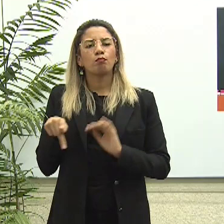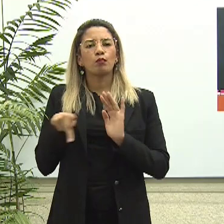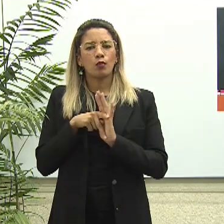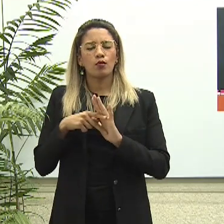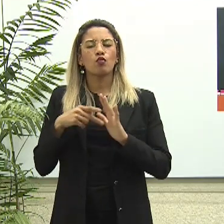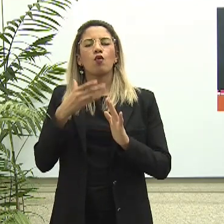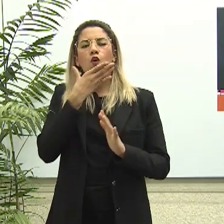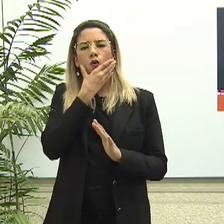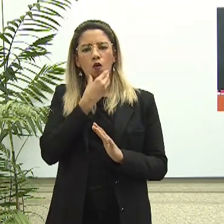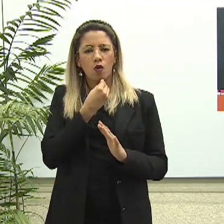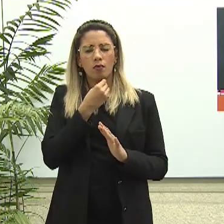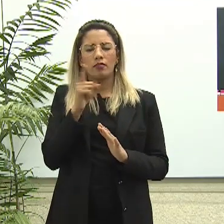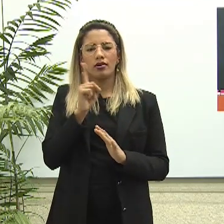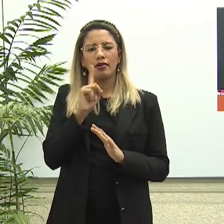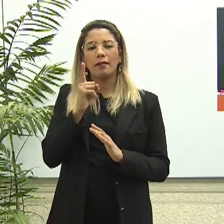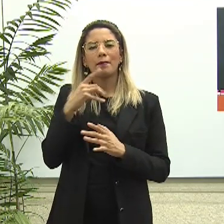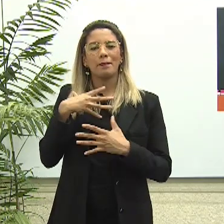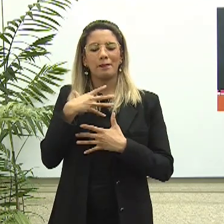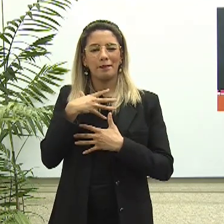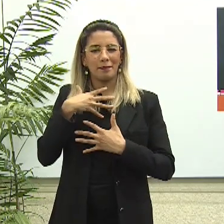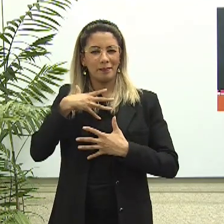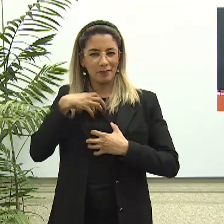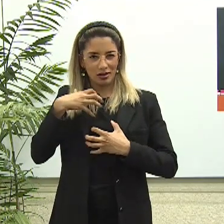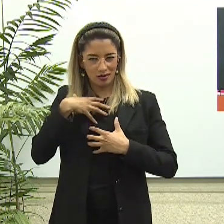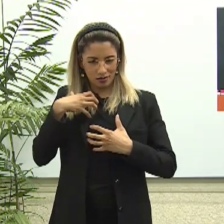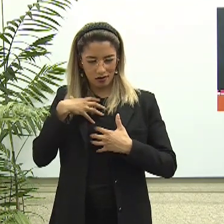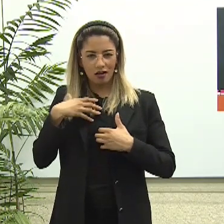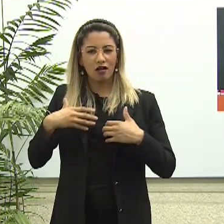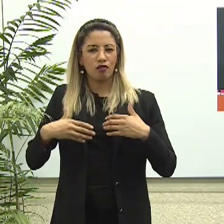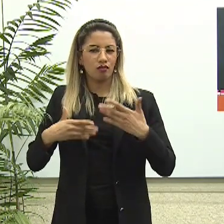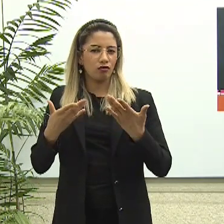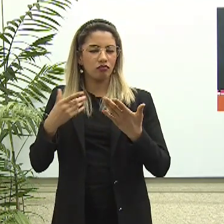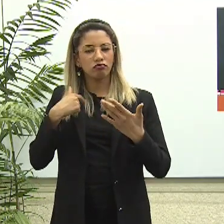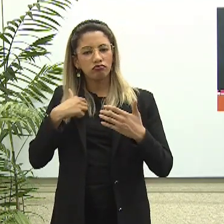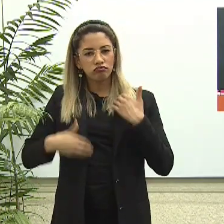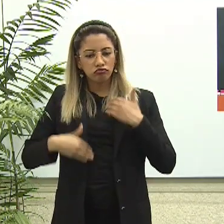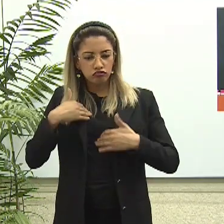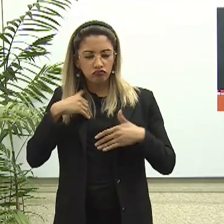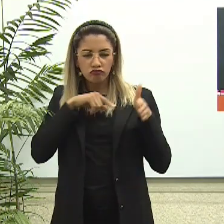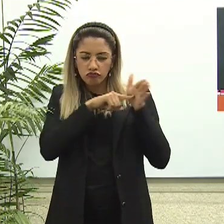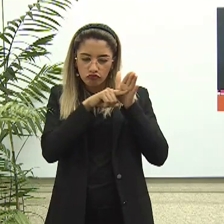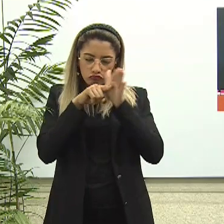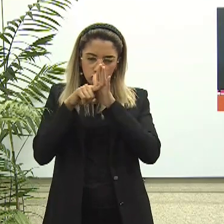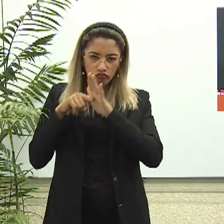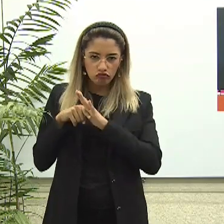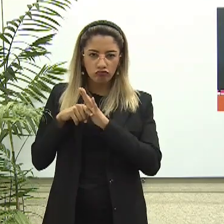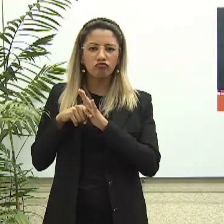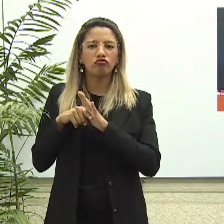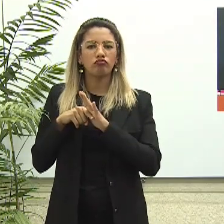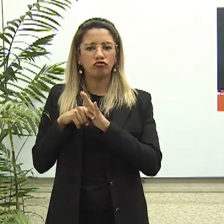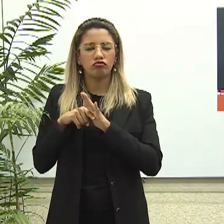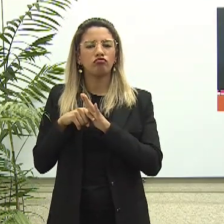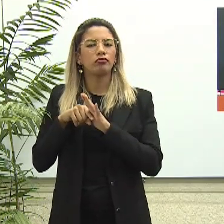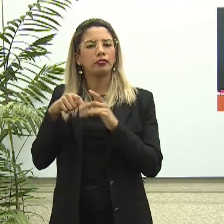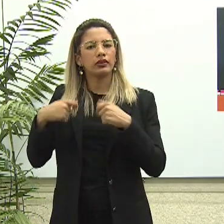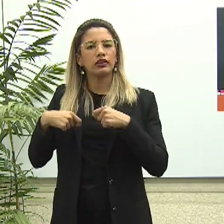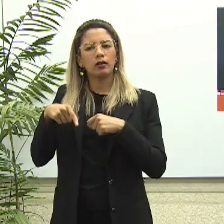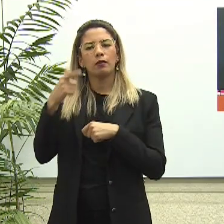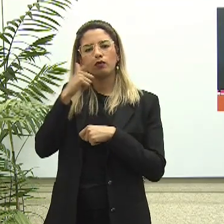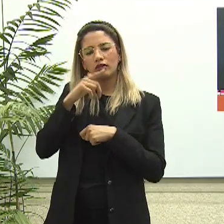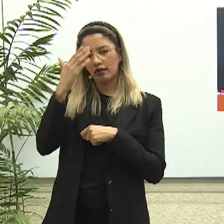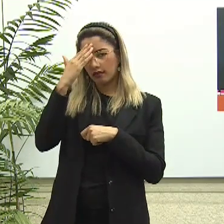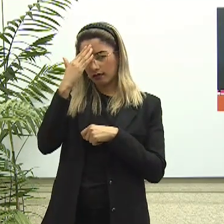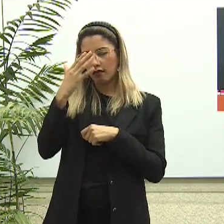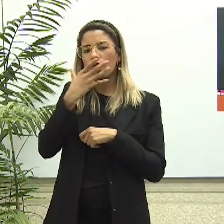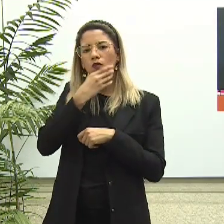homem anatomia do macaco é estudar o homem como dizia o Marx hoje o Polo entender as contradição do Capital não é olhar pro centro Global